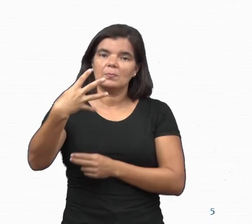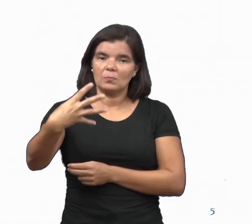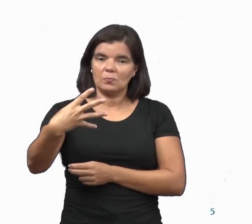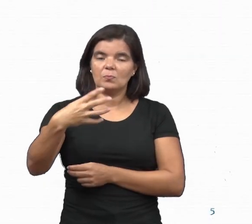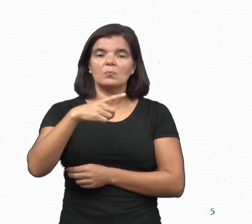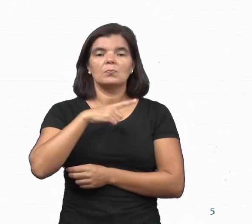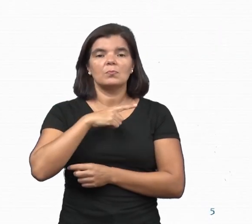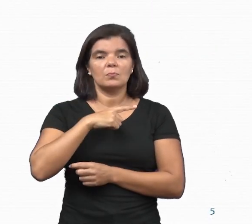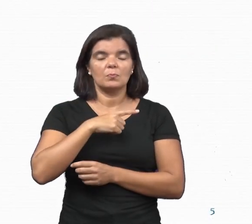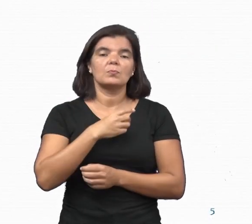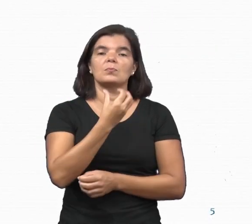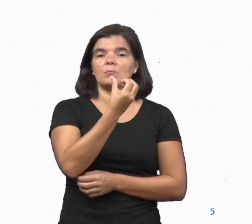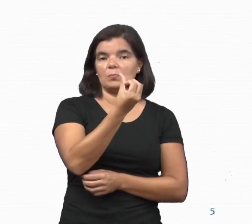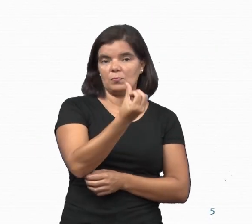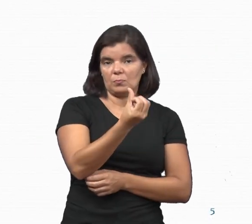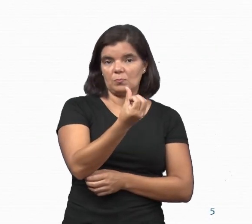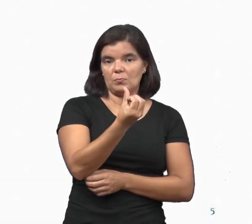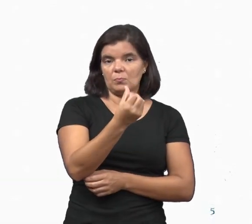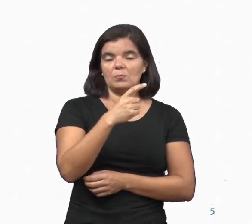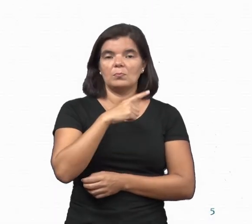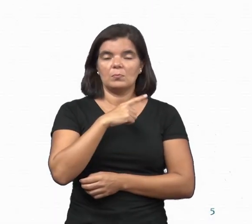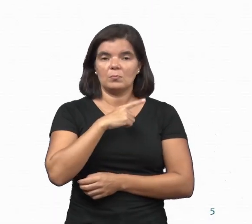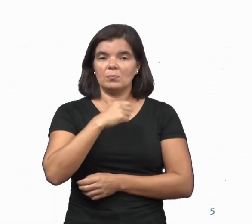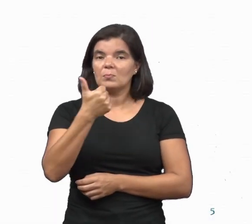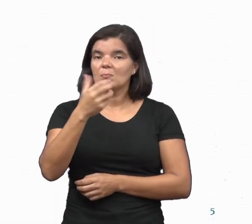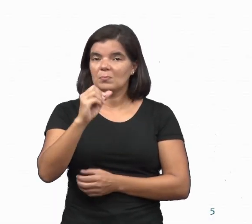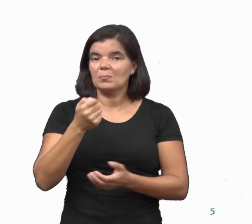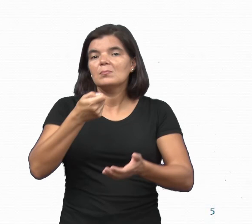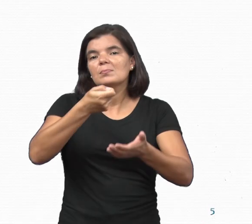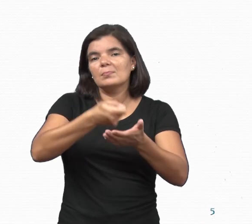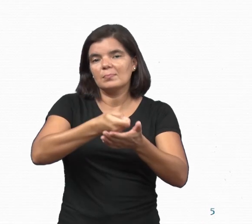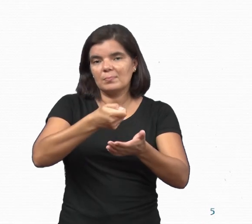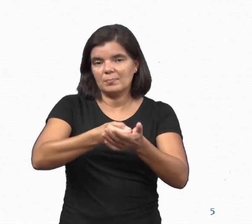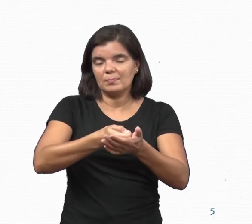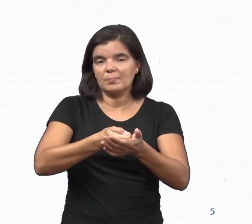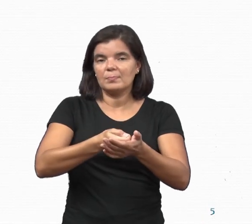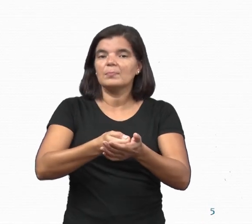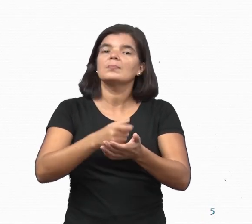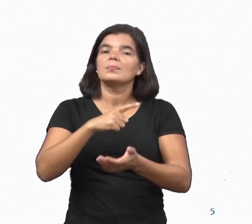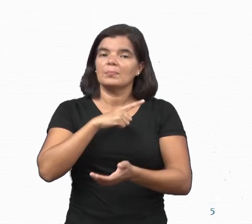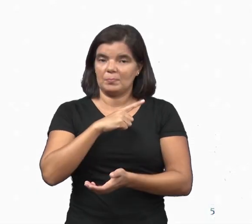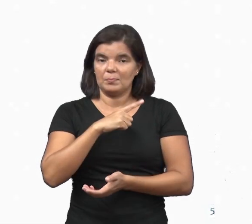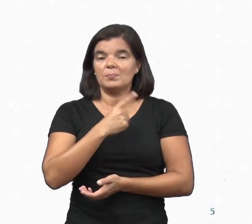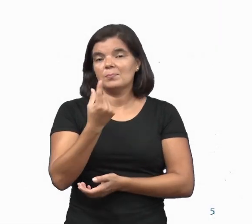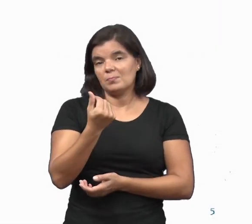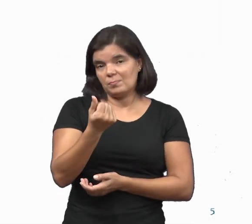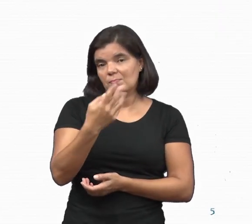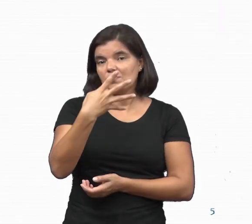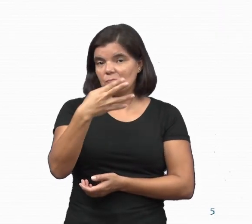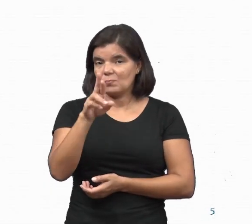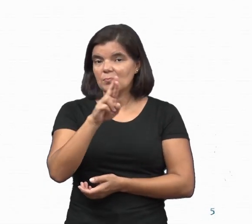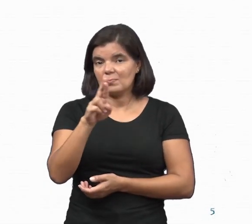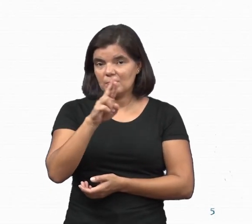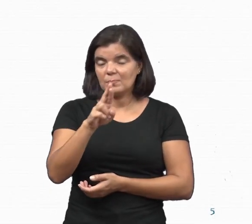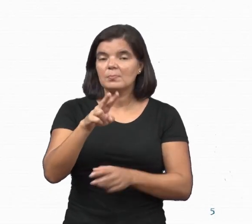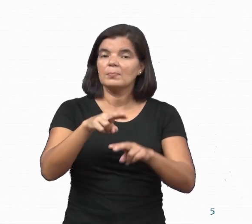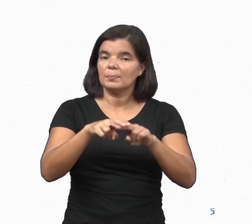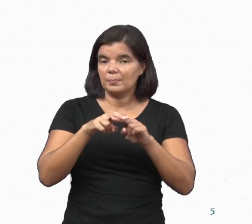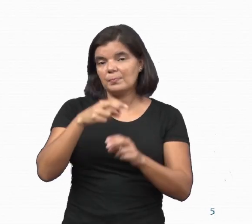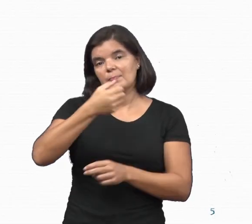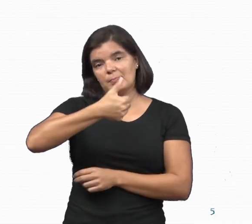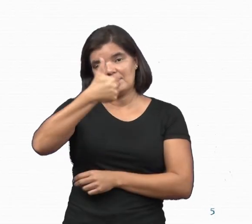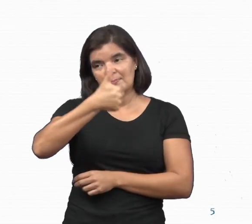tenho uma dívida de 6 e tenho R$10 para pagar. Vou lá, pago e me sobra um troco de R$4. Por isso, o sinal de